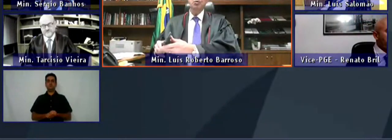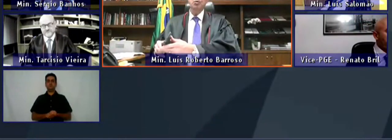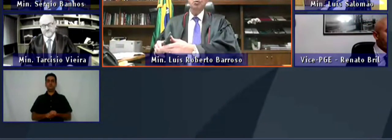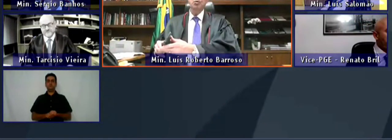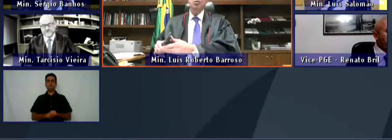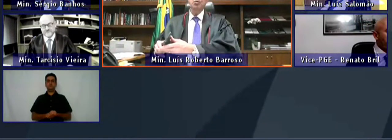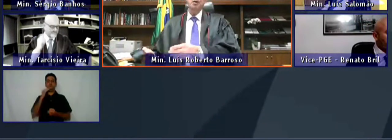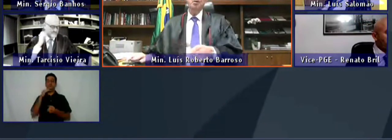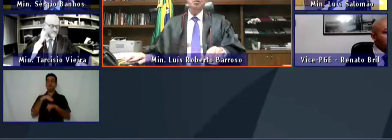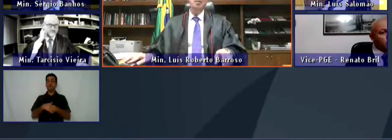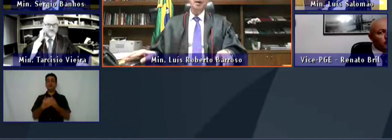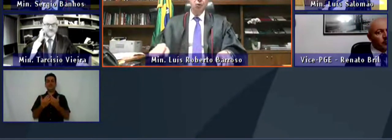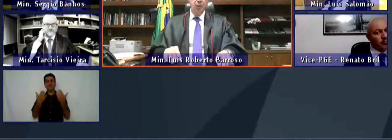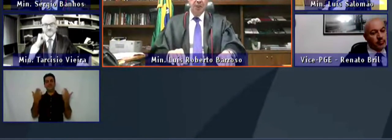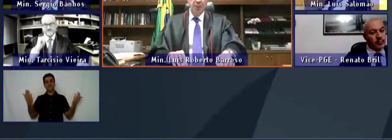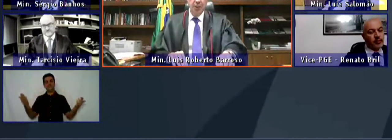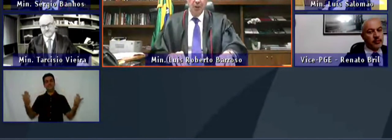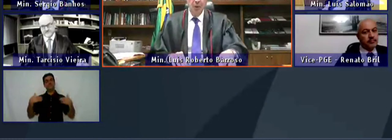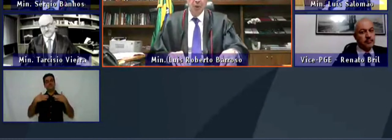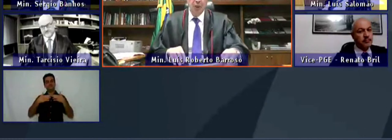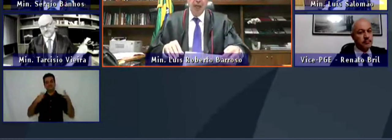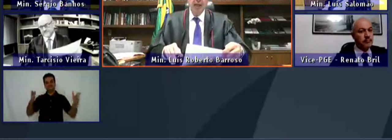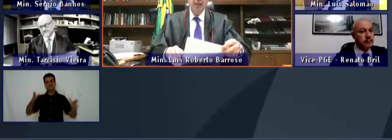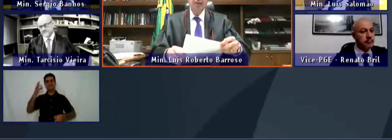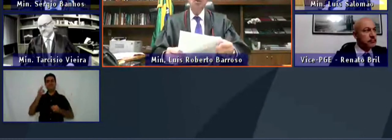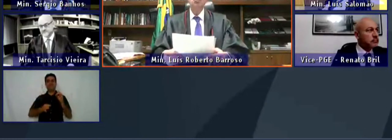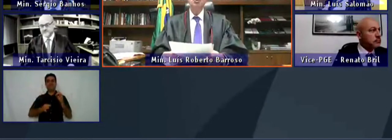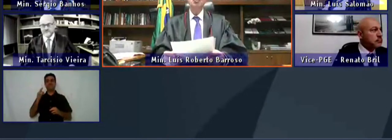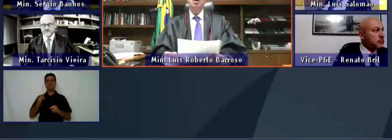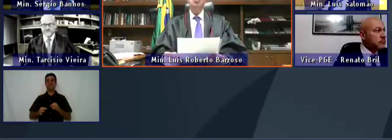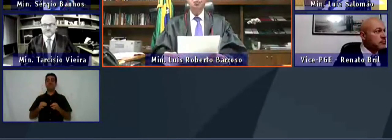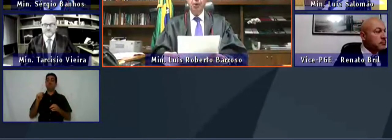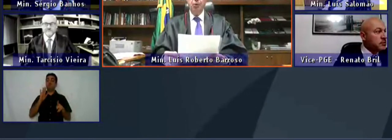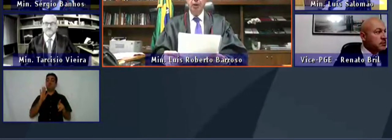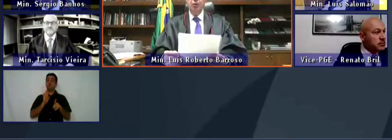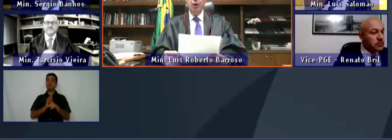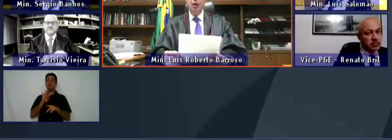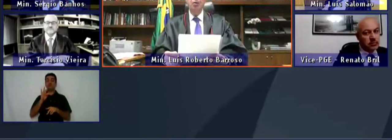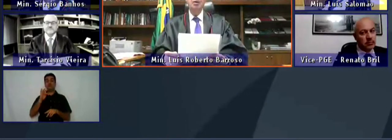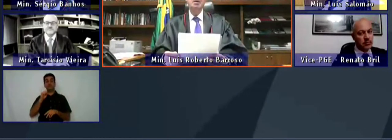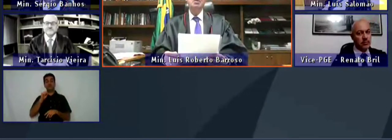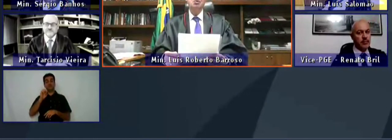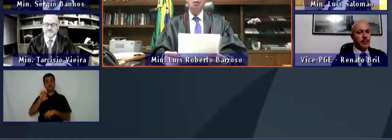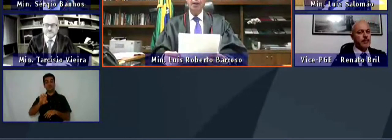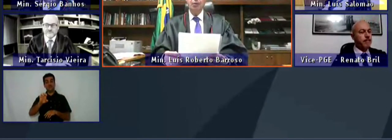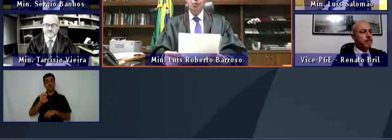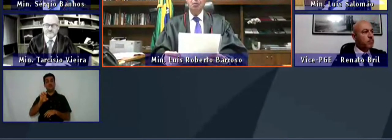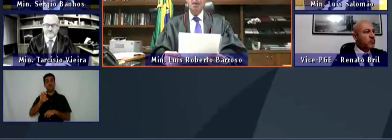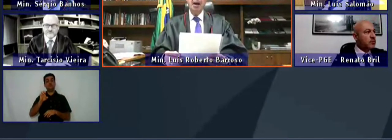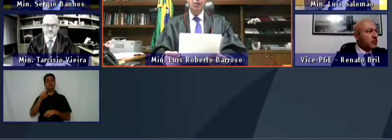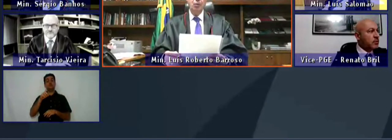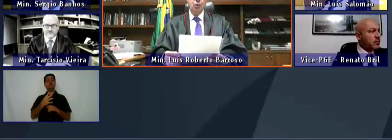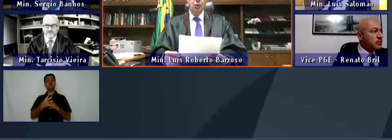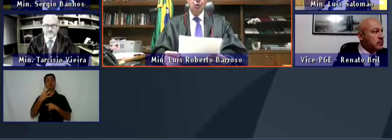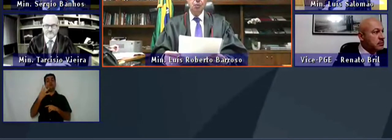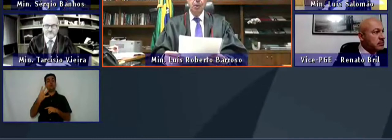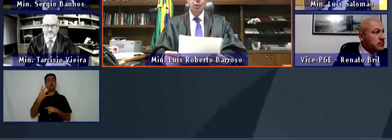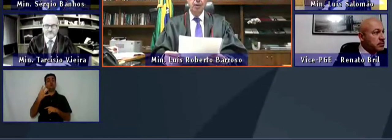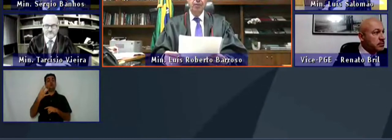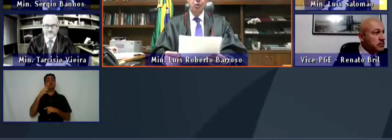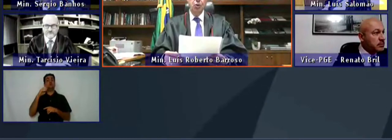Boa noite a todos. Dou início a mais uma sessão ordinária do Tribunal Superior Eleitoral, 4